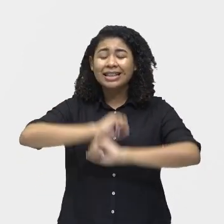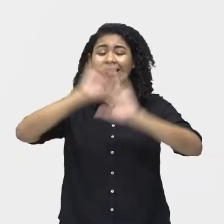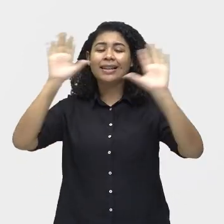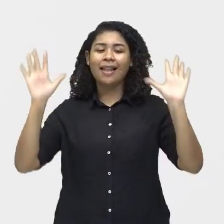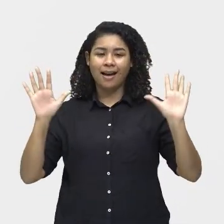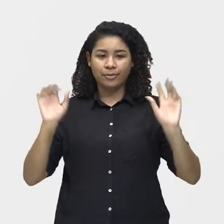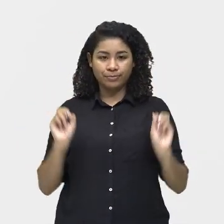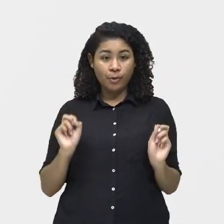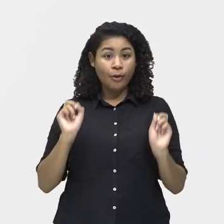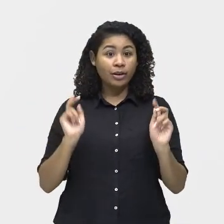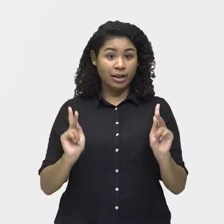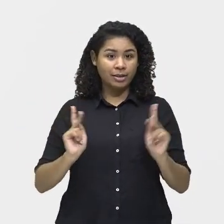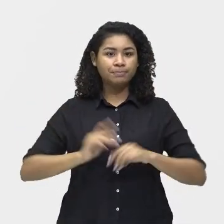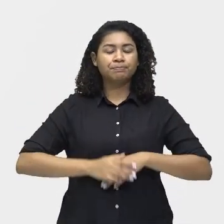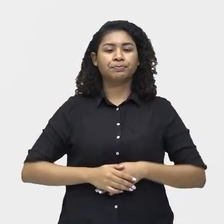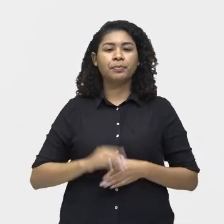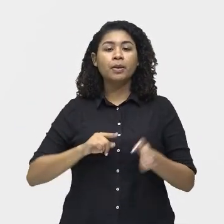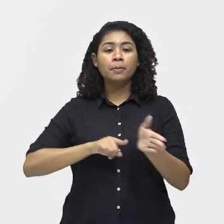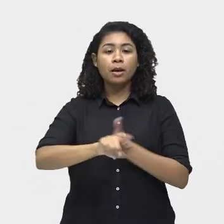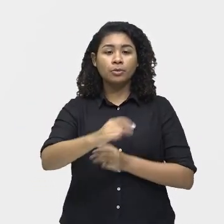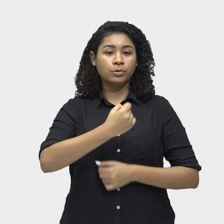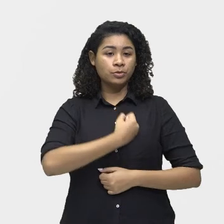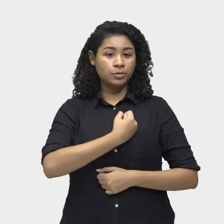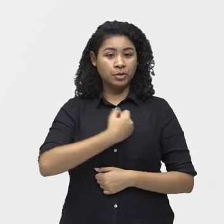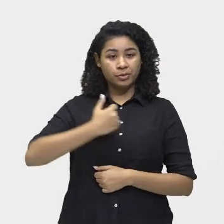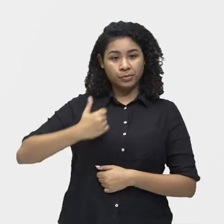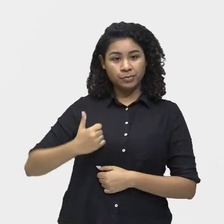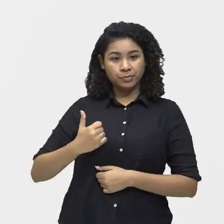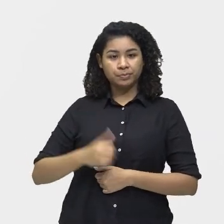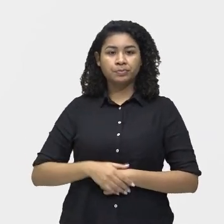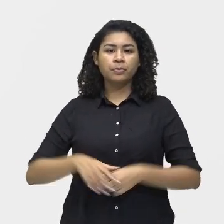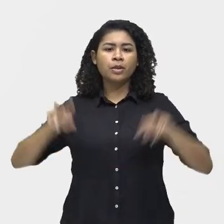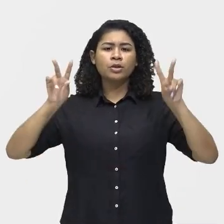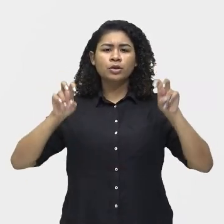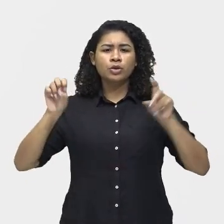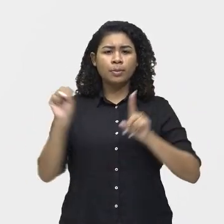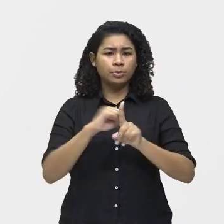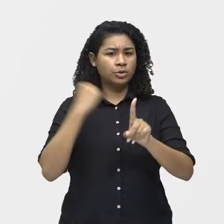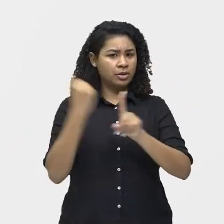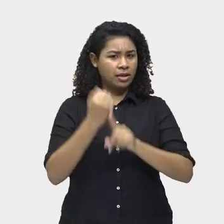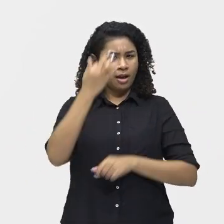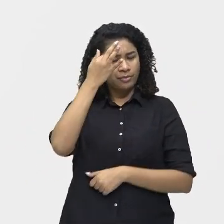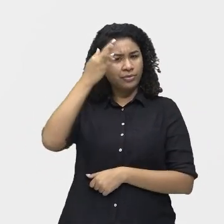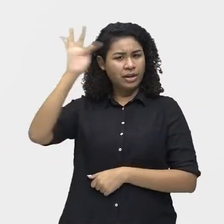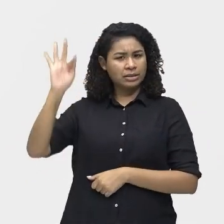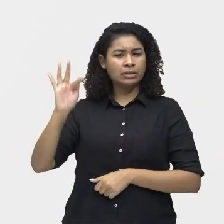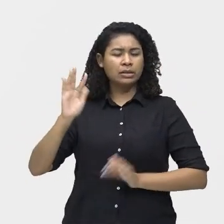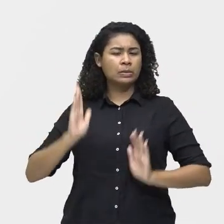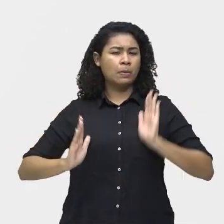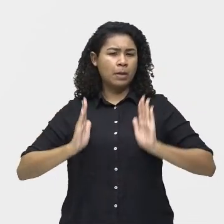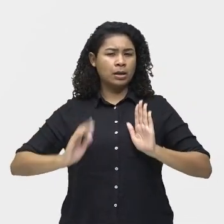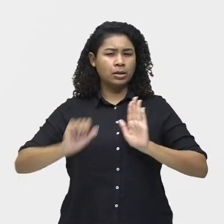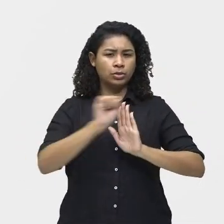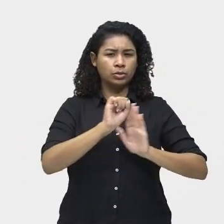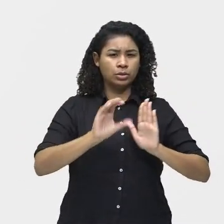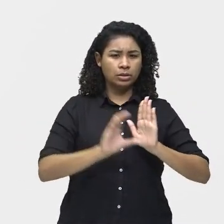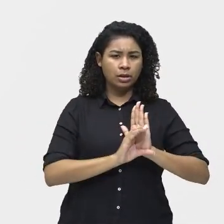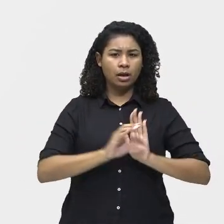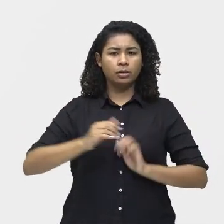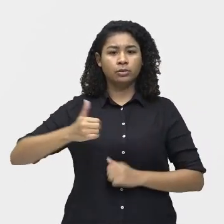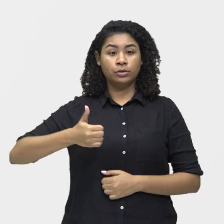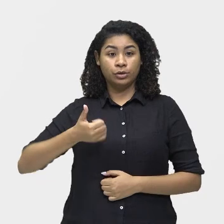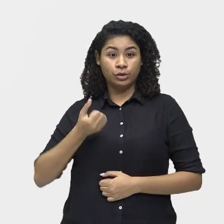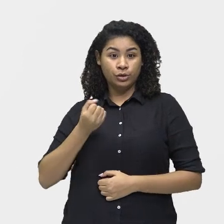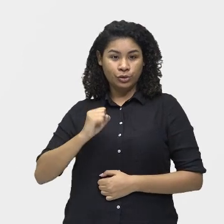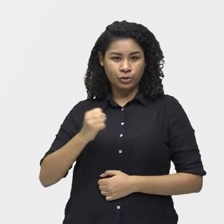agora. A questão 1 fala o seguinte para a gente: sobre a sociedade francesa lá do século XVIII,